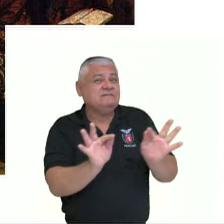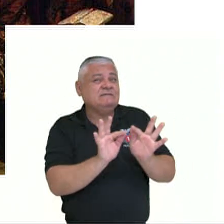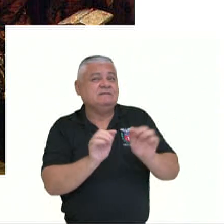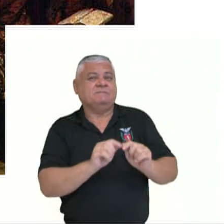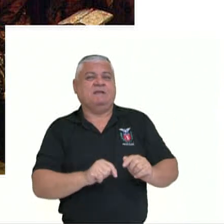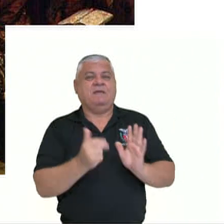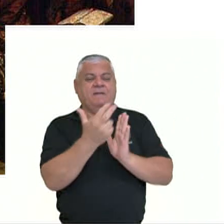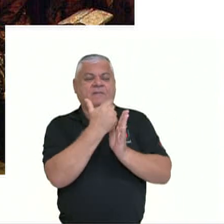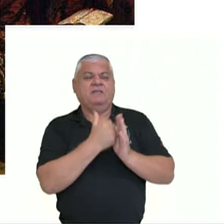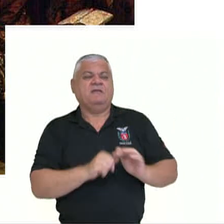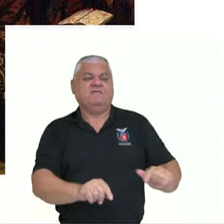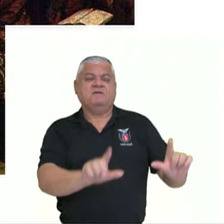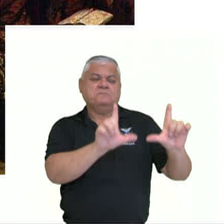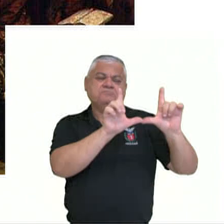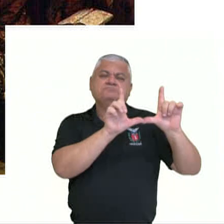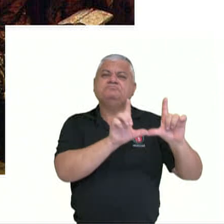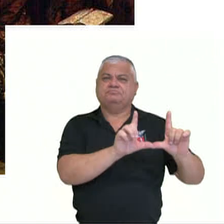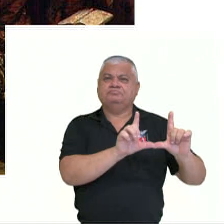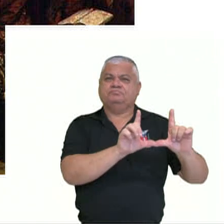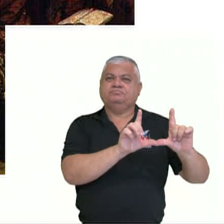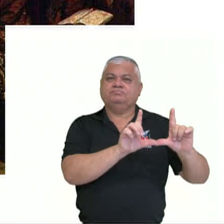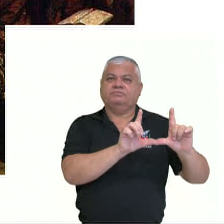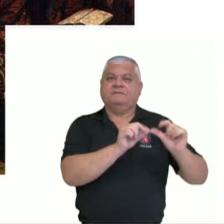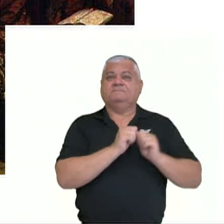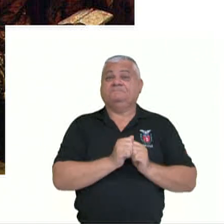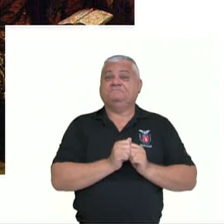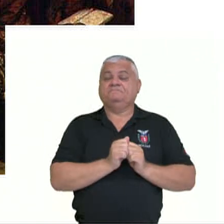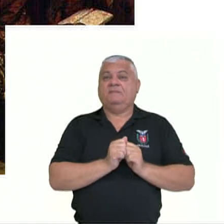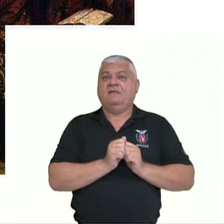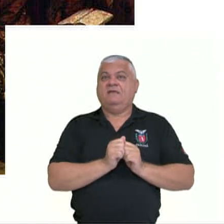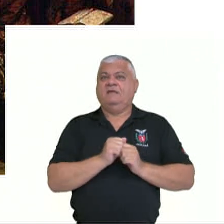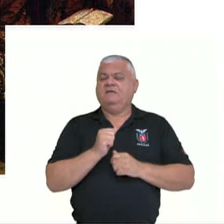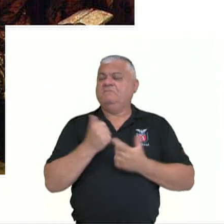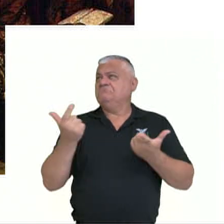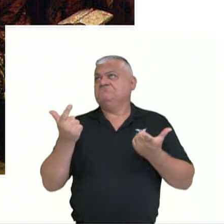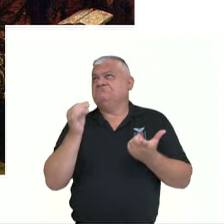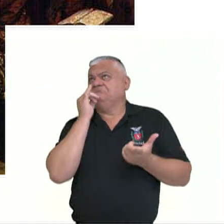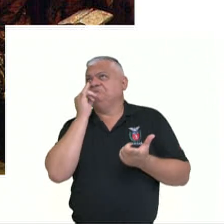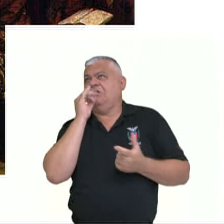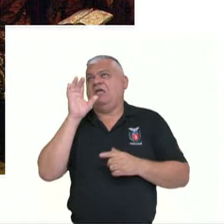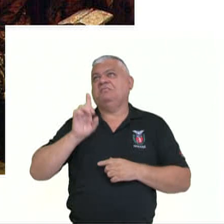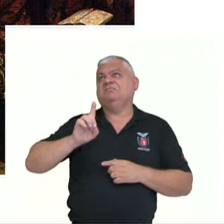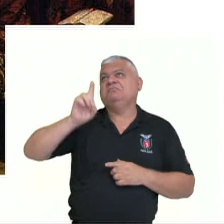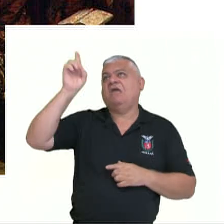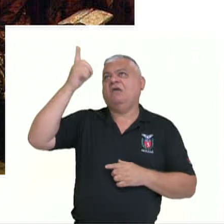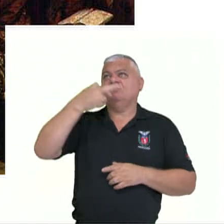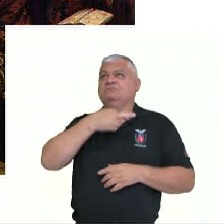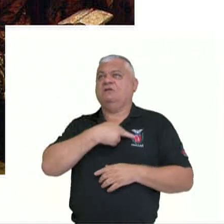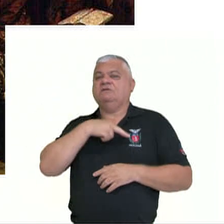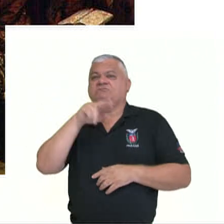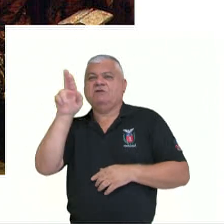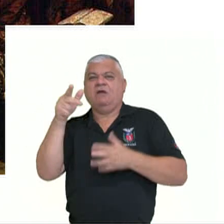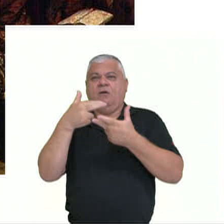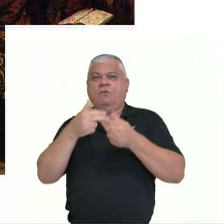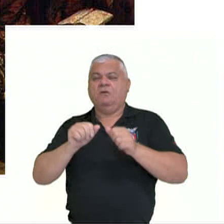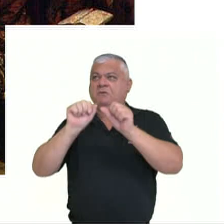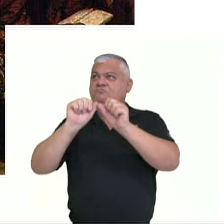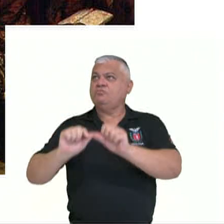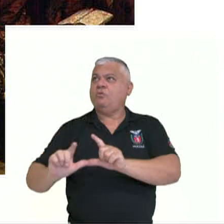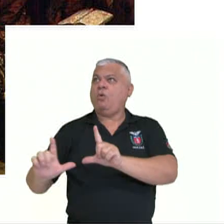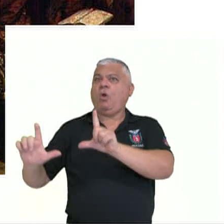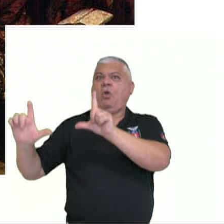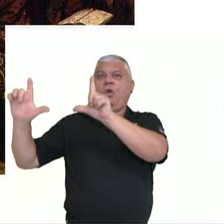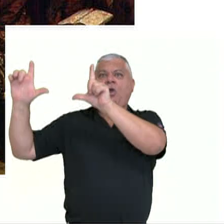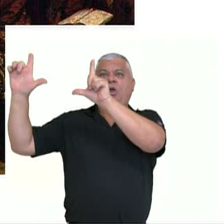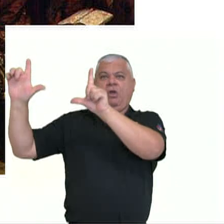era o quê? Quadros pequenos. Grandes temas, deuses, religiosos, tudo, quadros enormes.